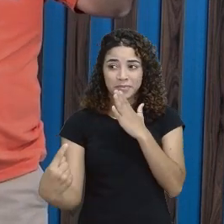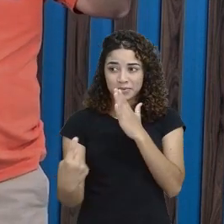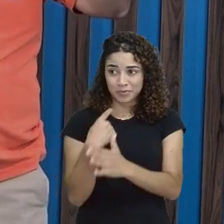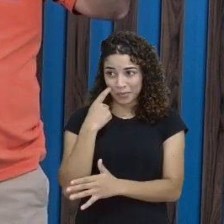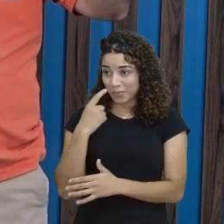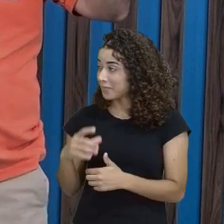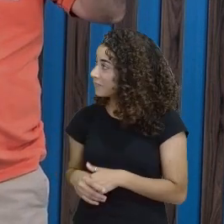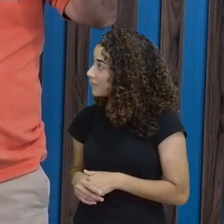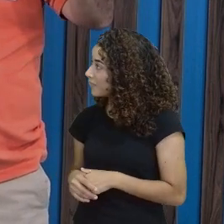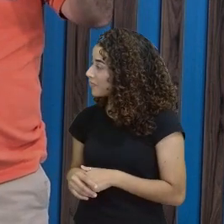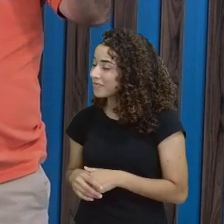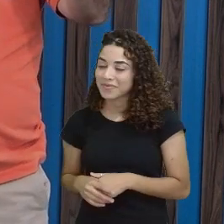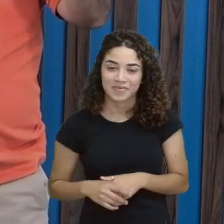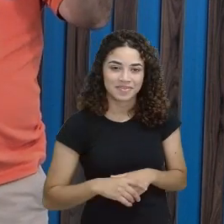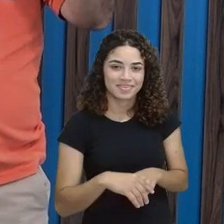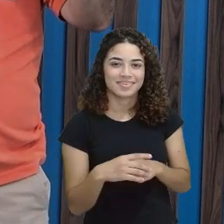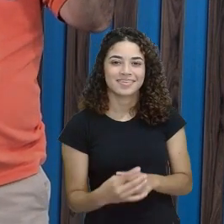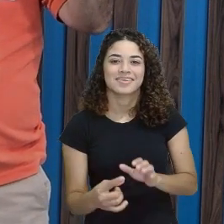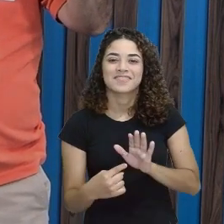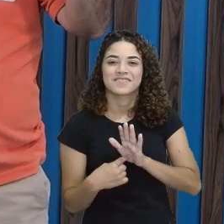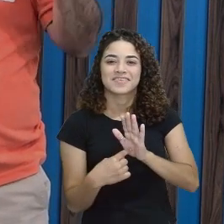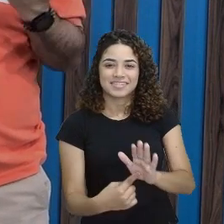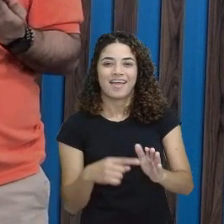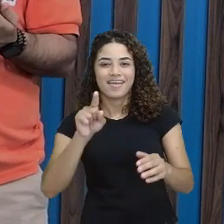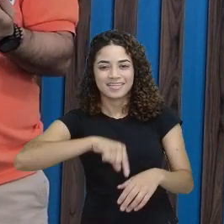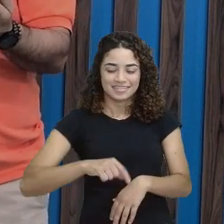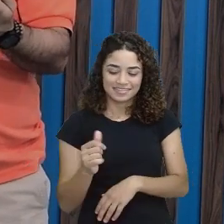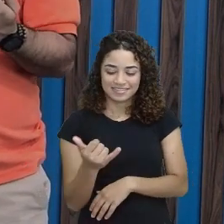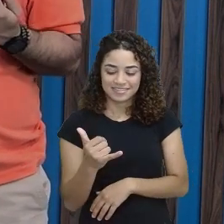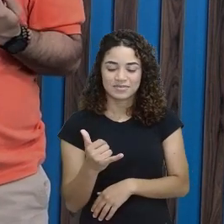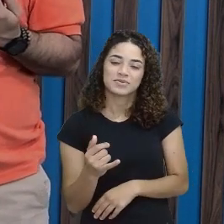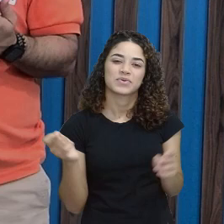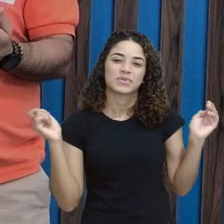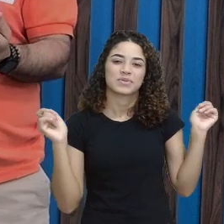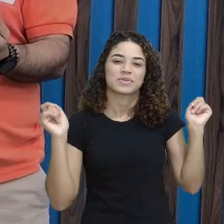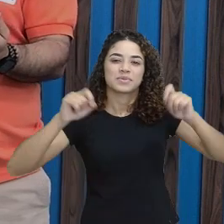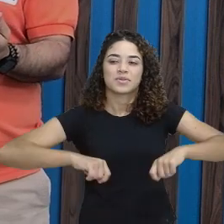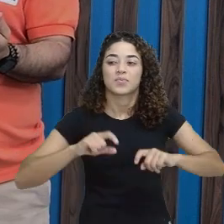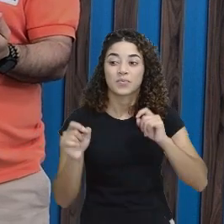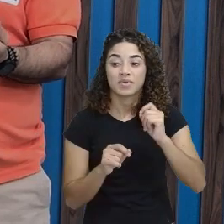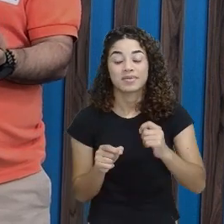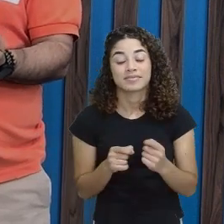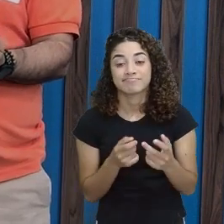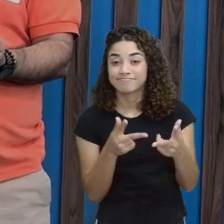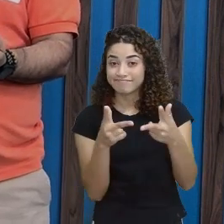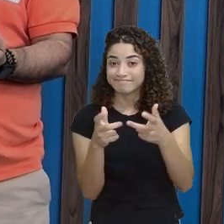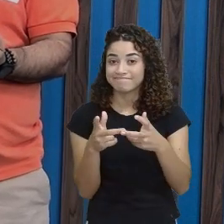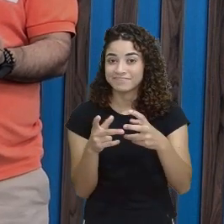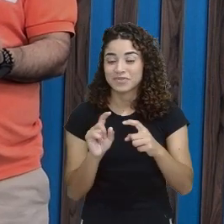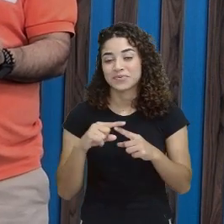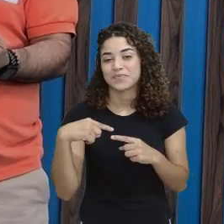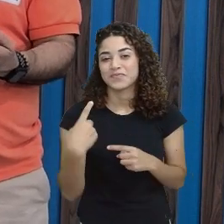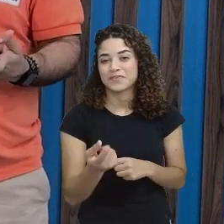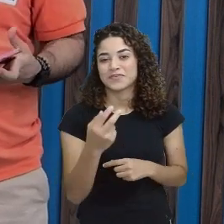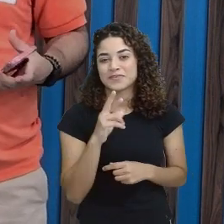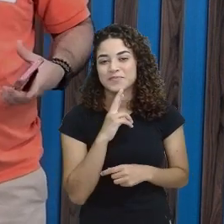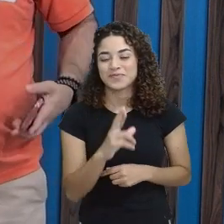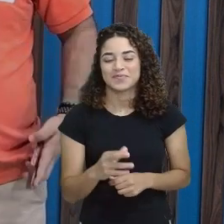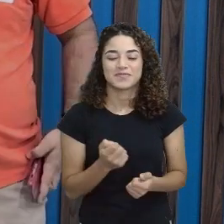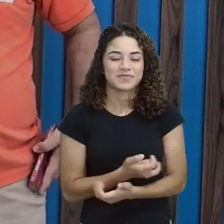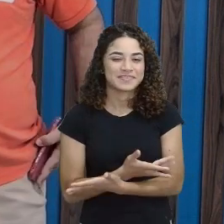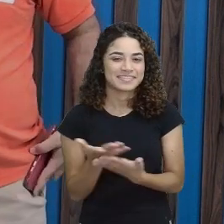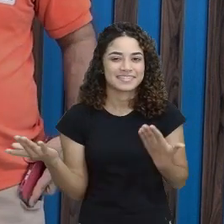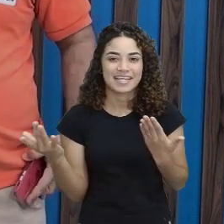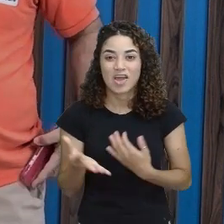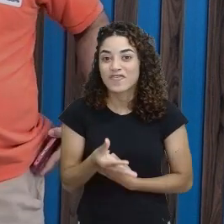ela aparece aqui no celular, e a gente pode, ó, ver aqui e responder para você